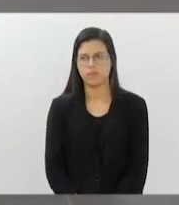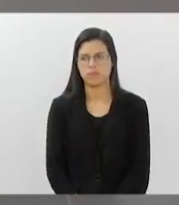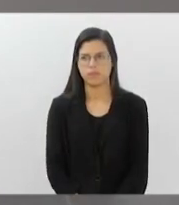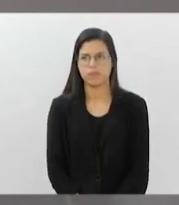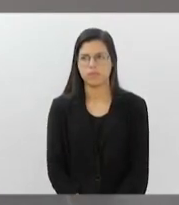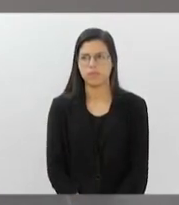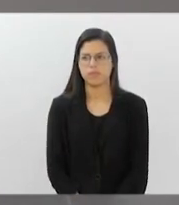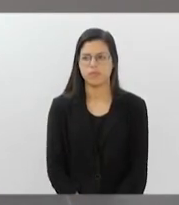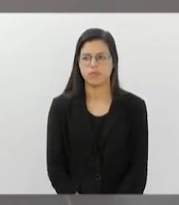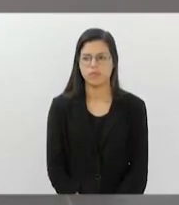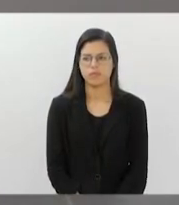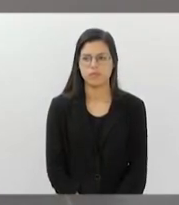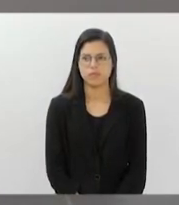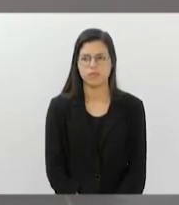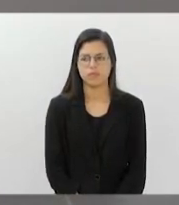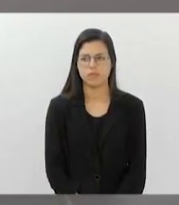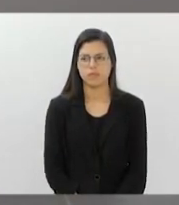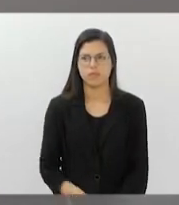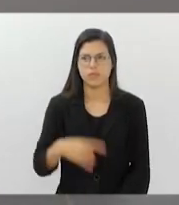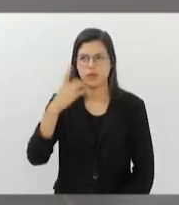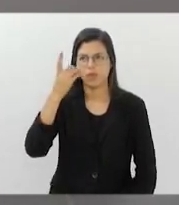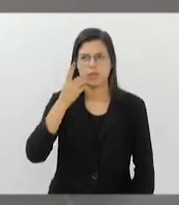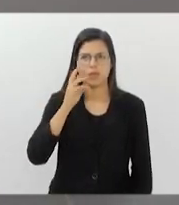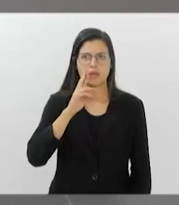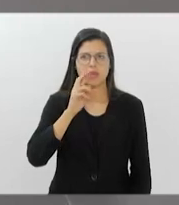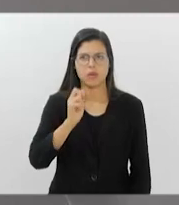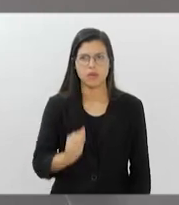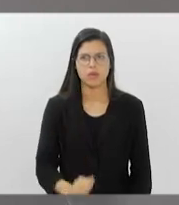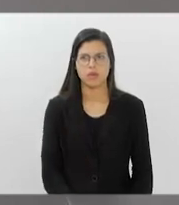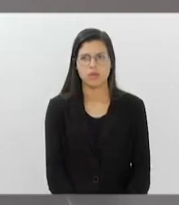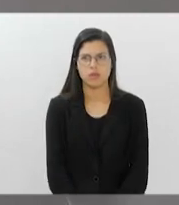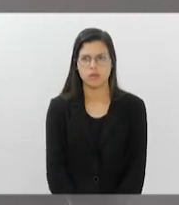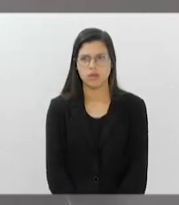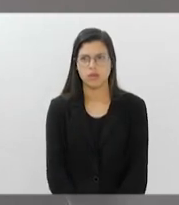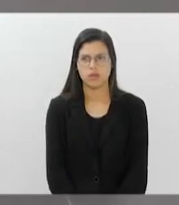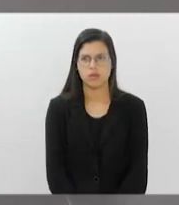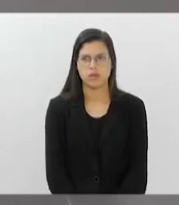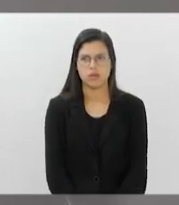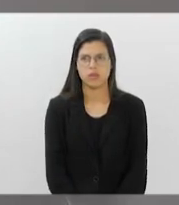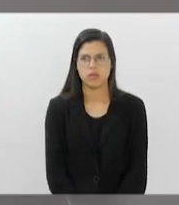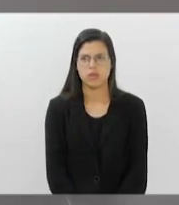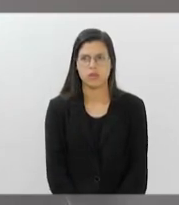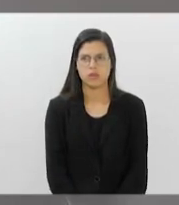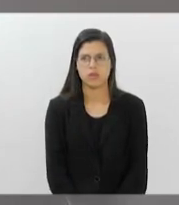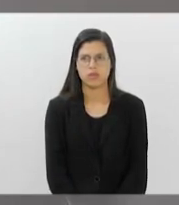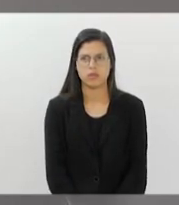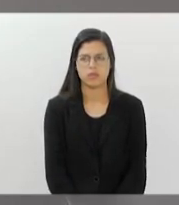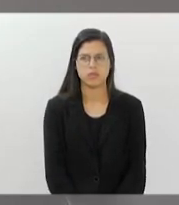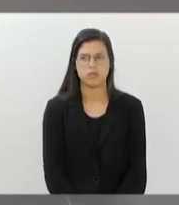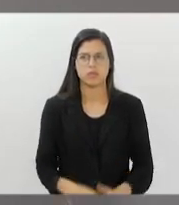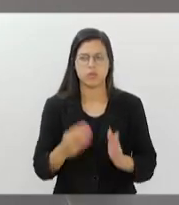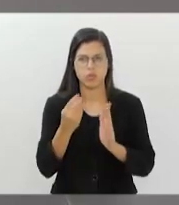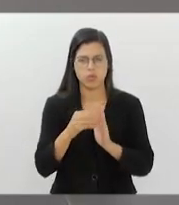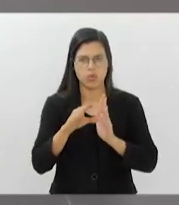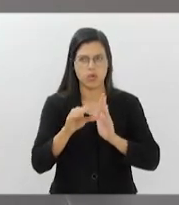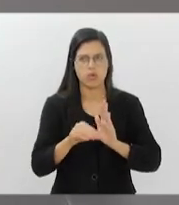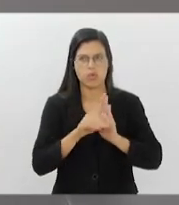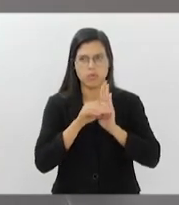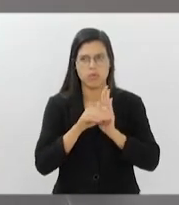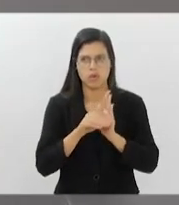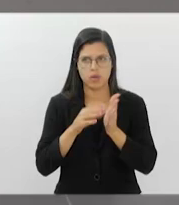É, deputado Amorim, o senhor adicionou uma emenda dizendo o seguinte: as